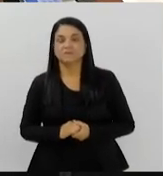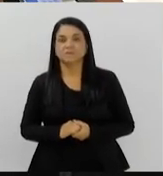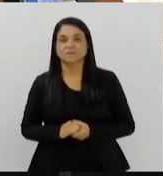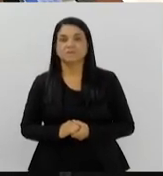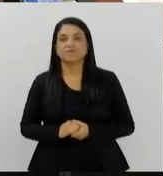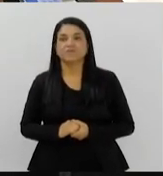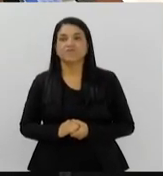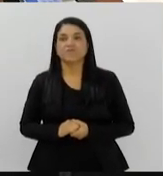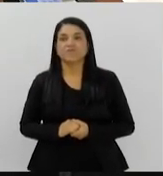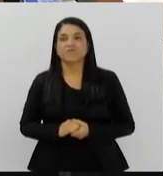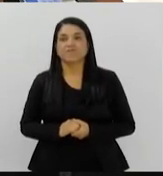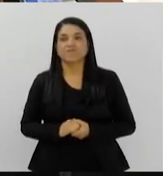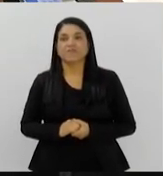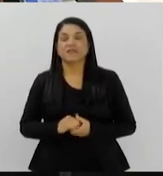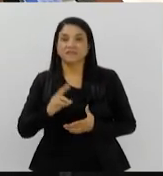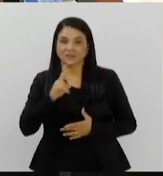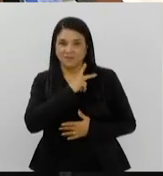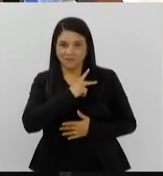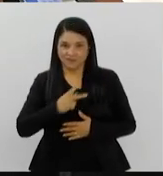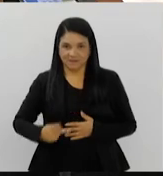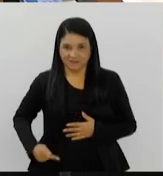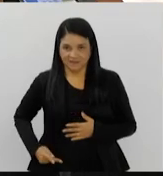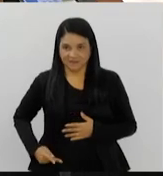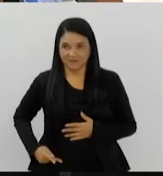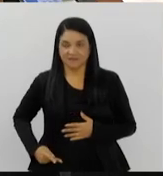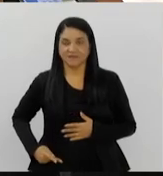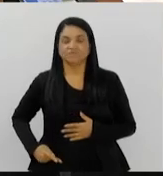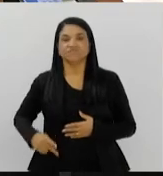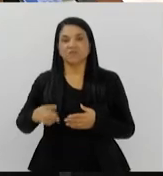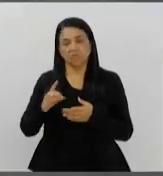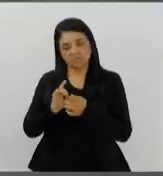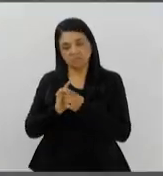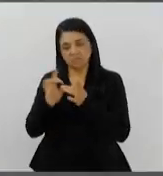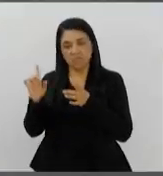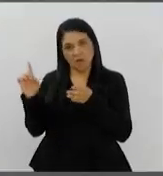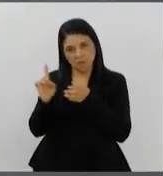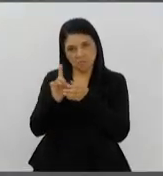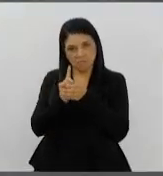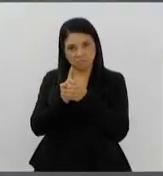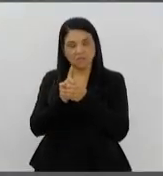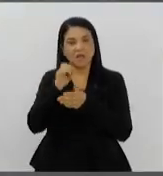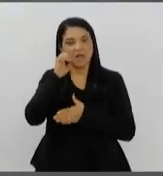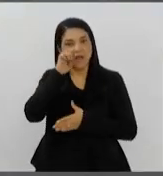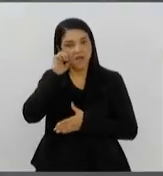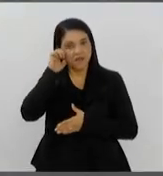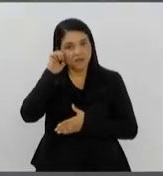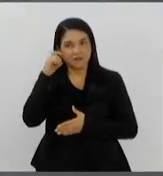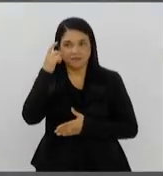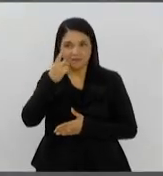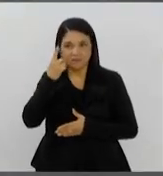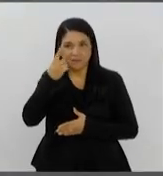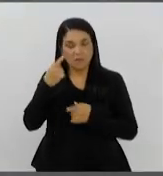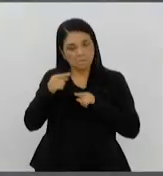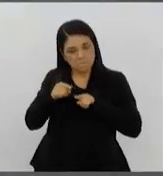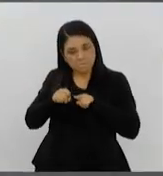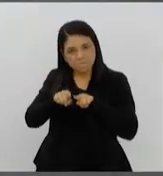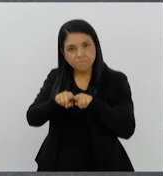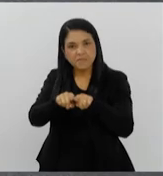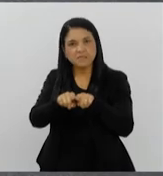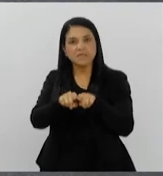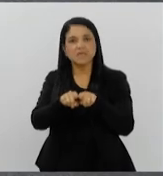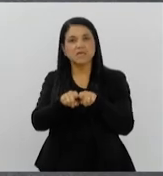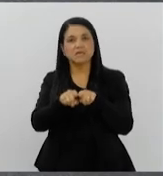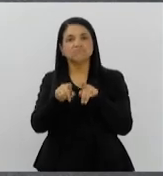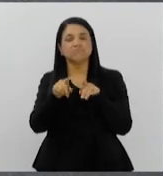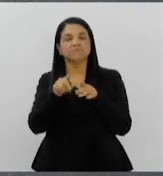Senhora deputada presidenta, Dani, já antecipo aqui a coautoria, a deputada Élica, que tem sido uma parceira aqui no tratamento